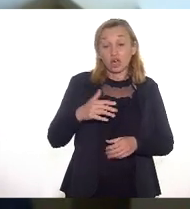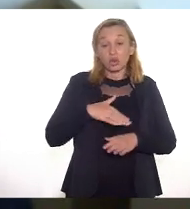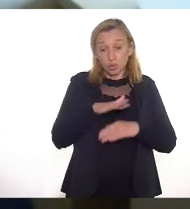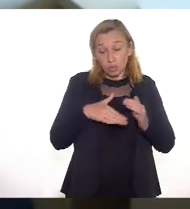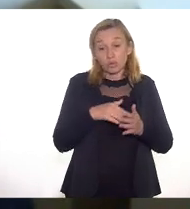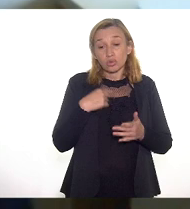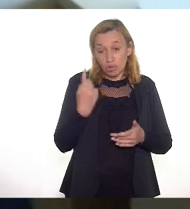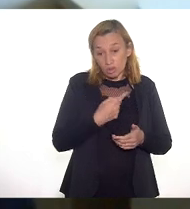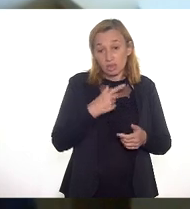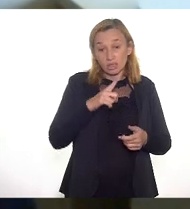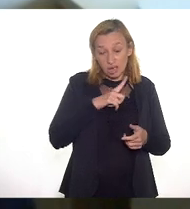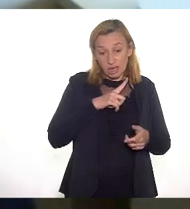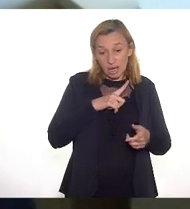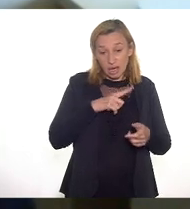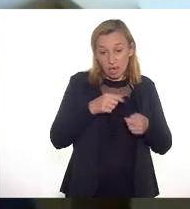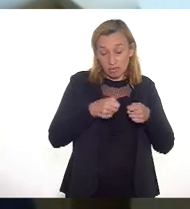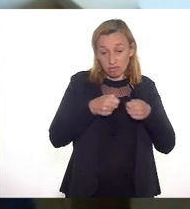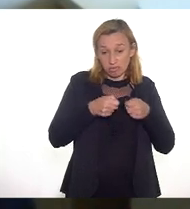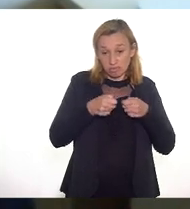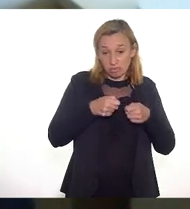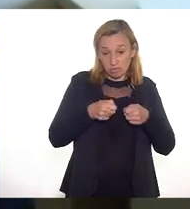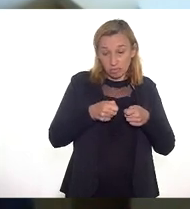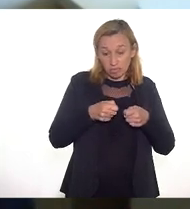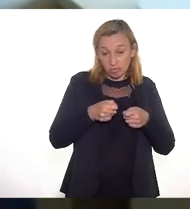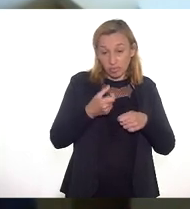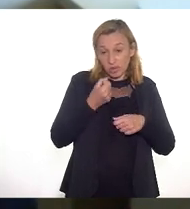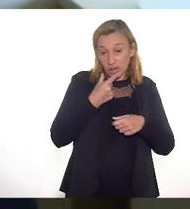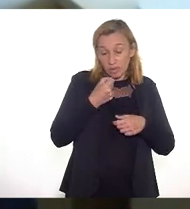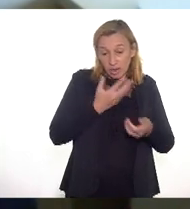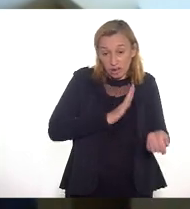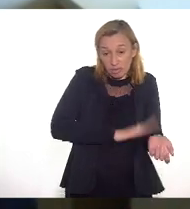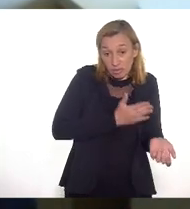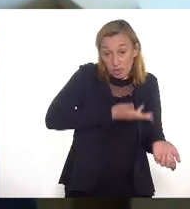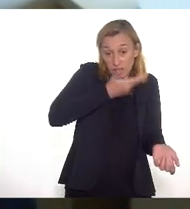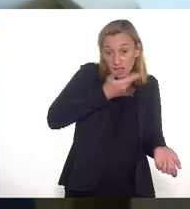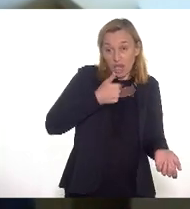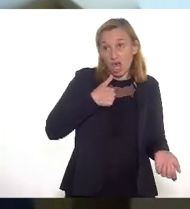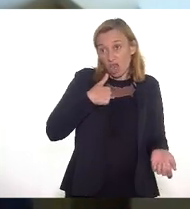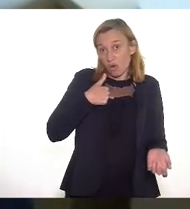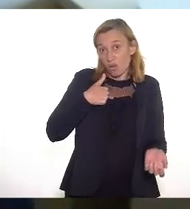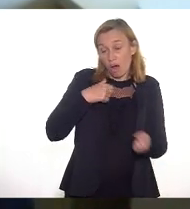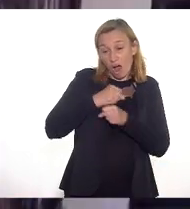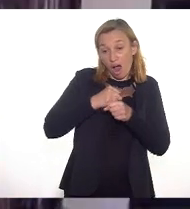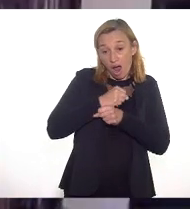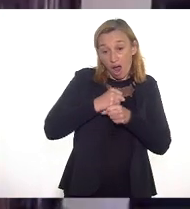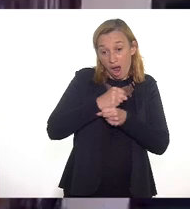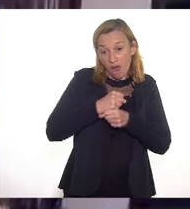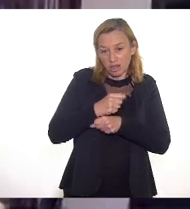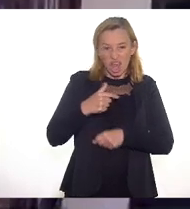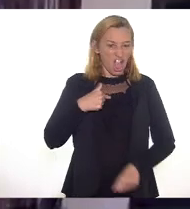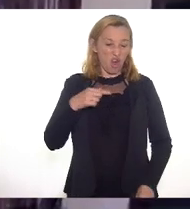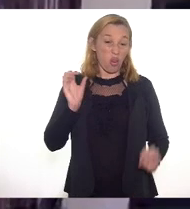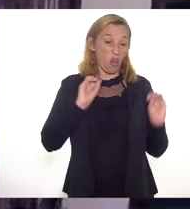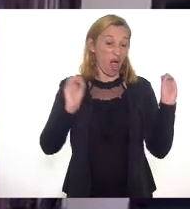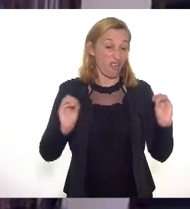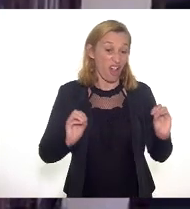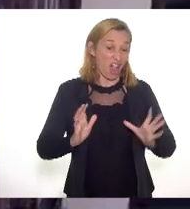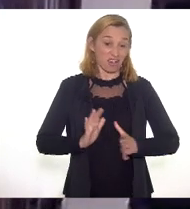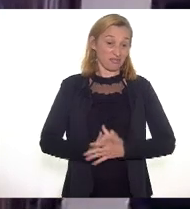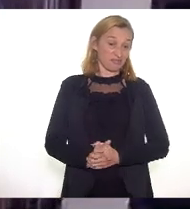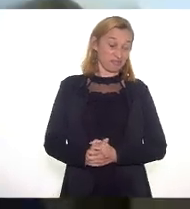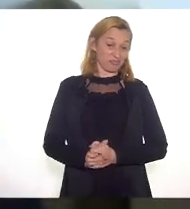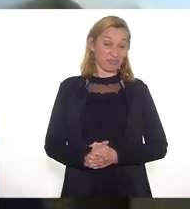cima. Eu tomo dois remédios todo dia, há mais de década. Eu não tomo nenhum. 13 por